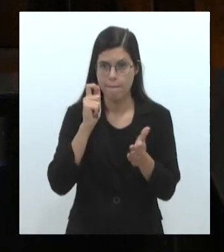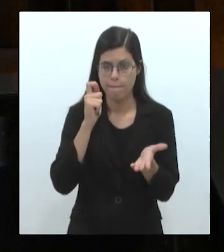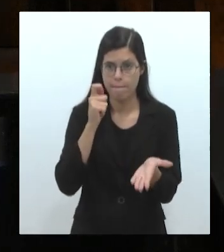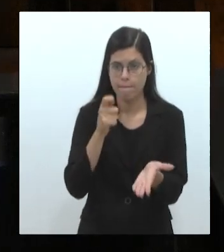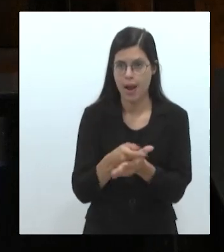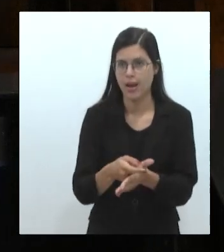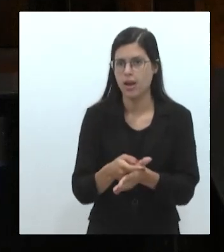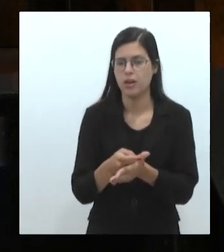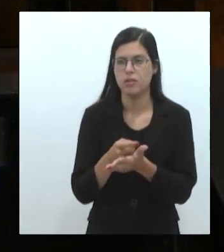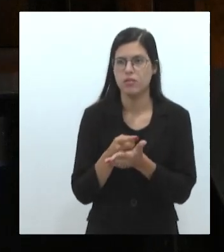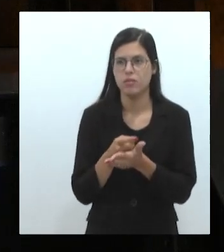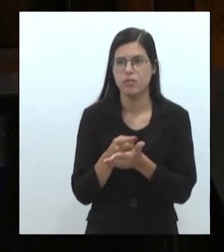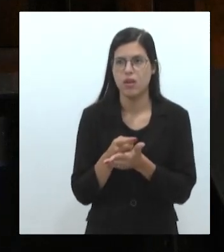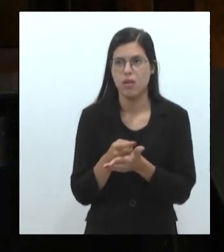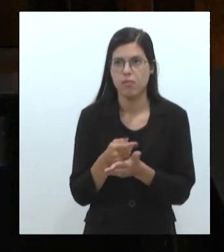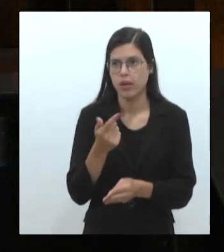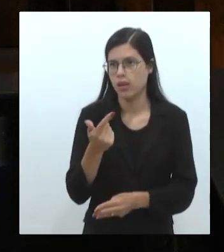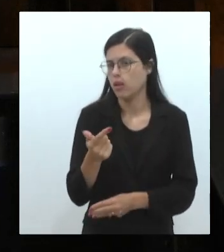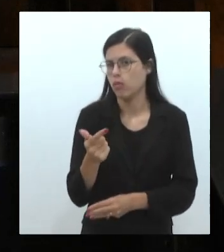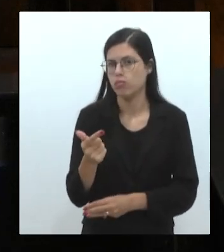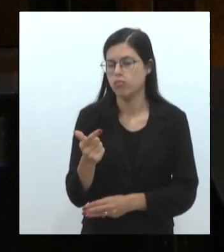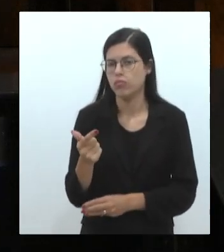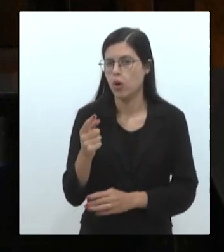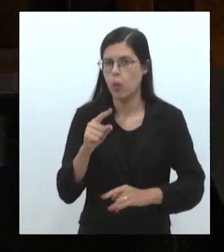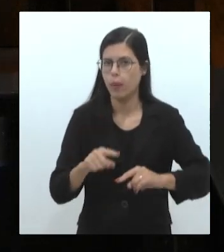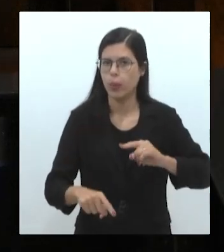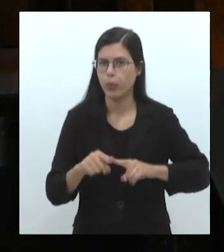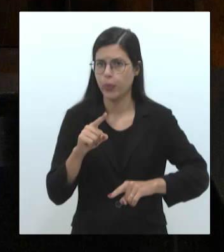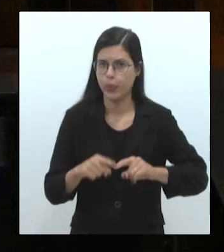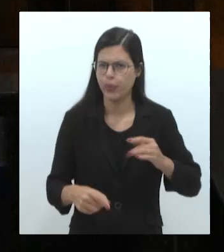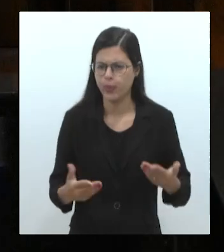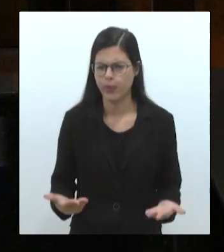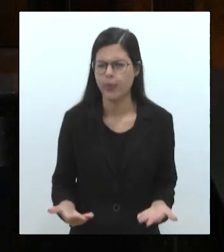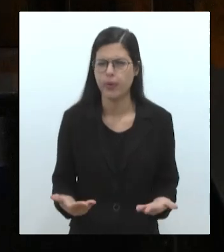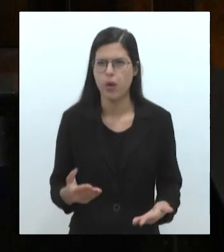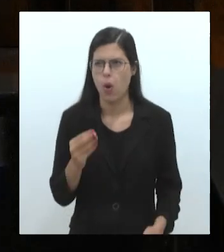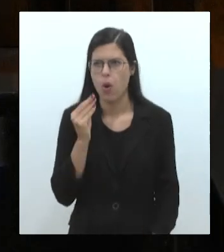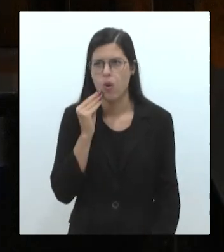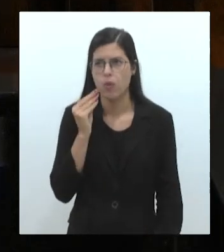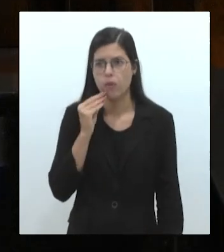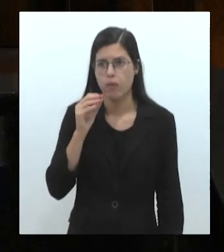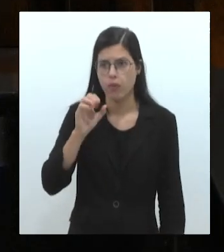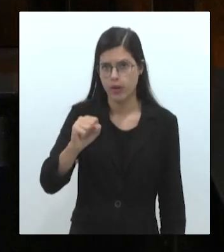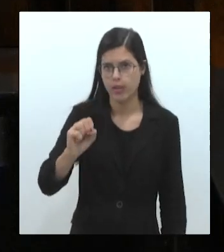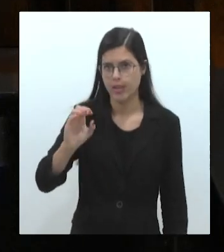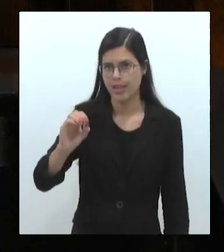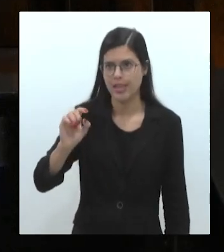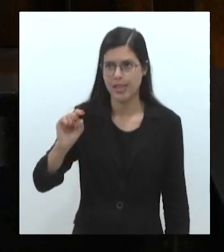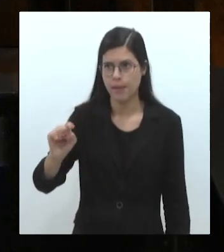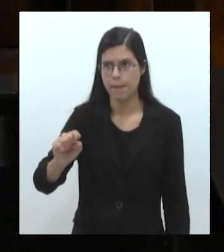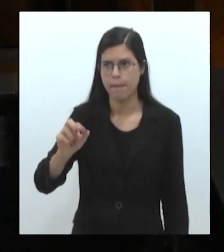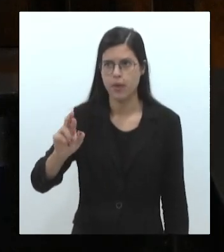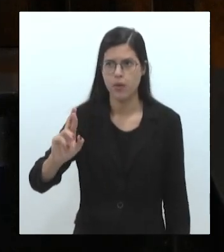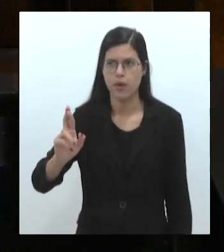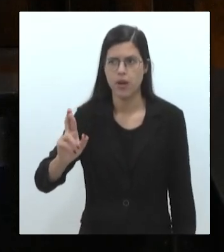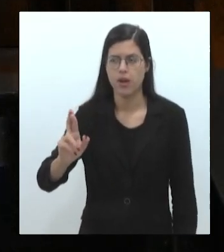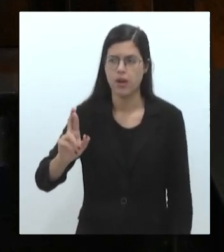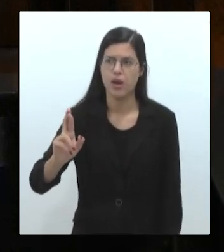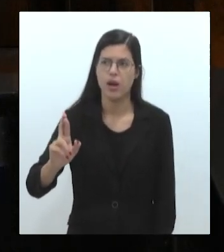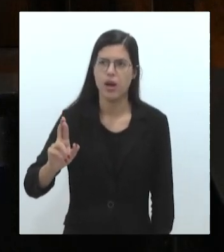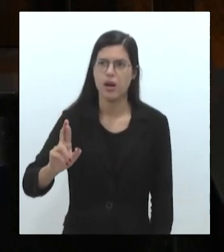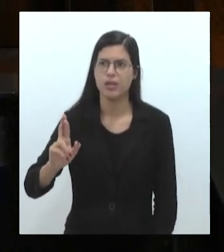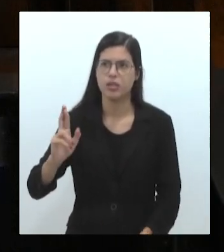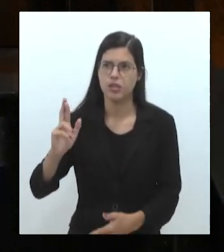não receber o produto. Por óbvio, esses R$80 mil, por tanto tempo